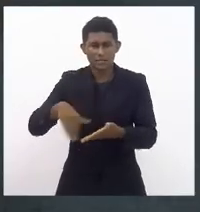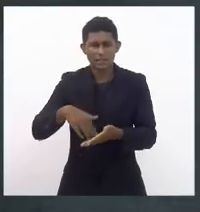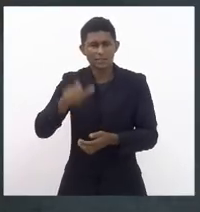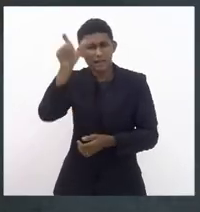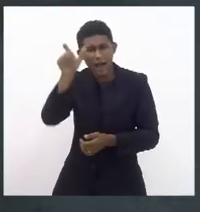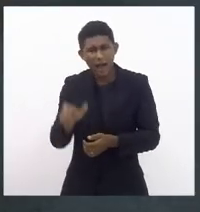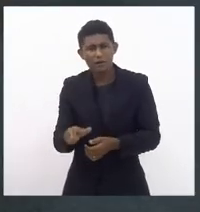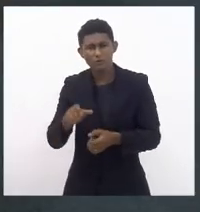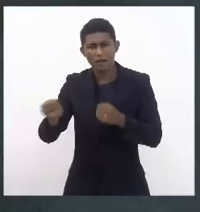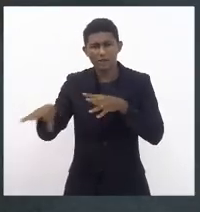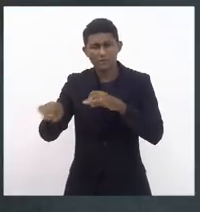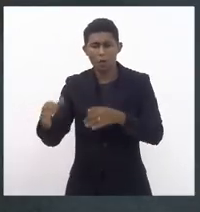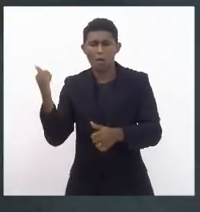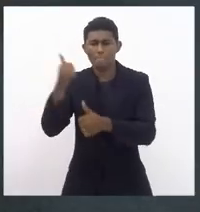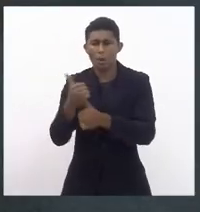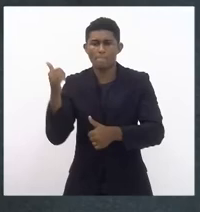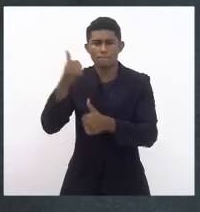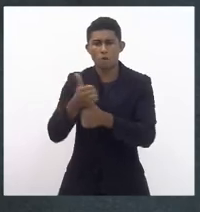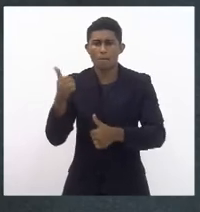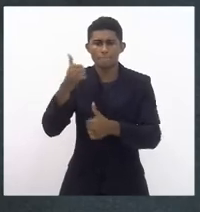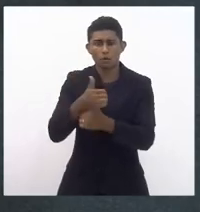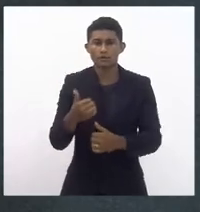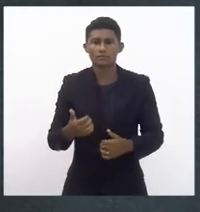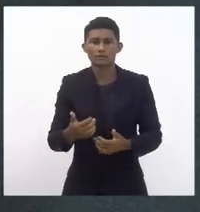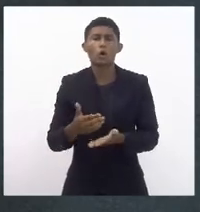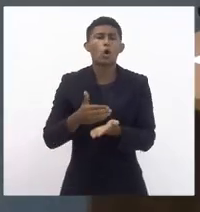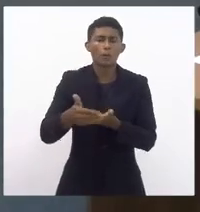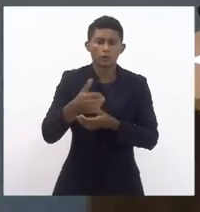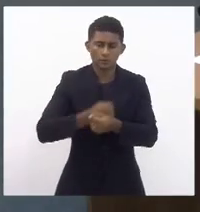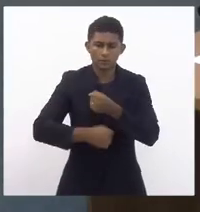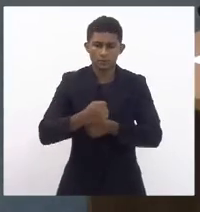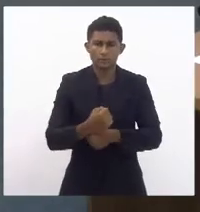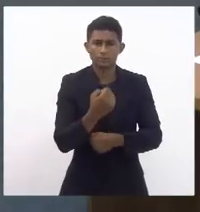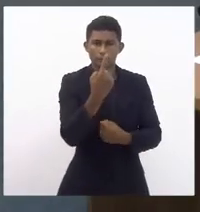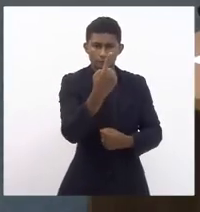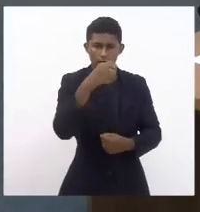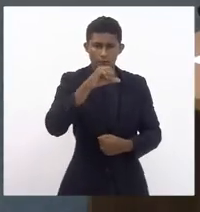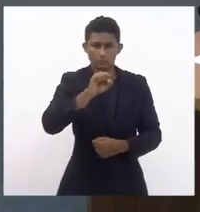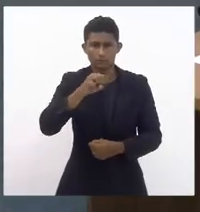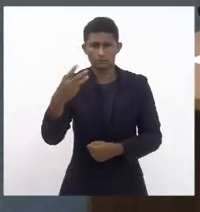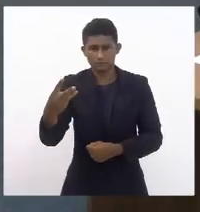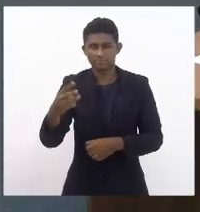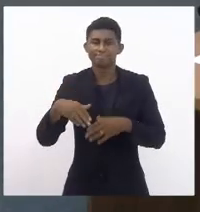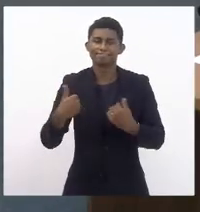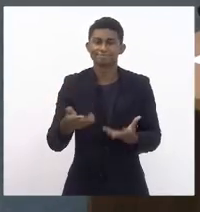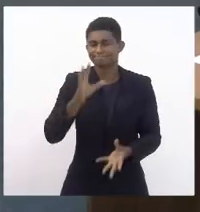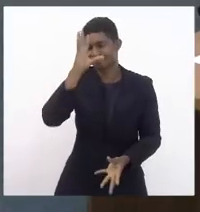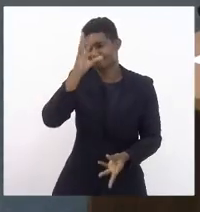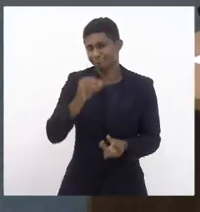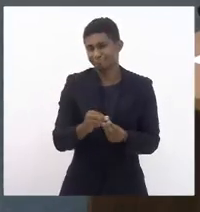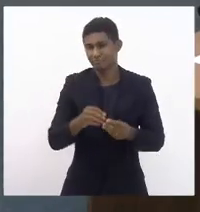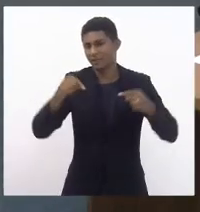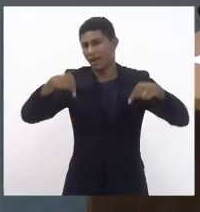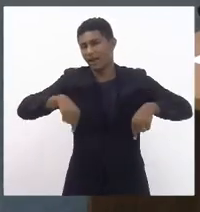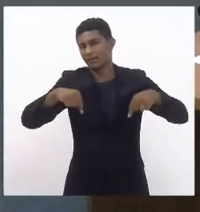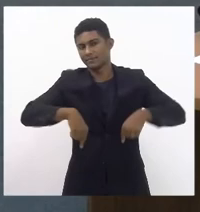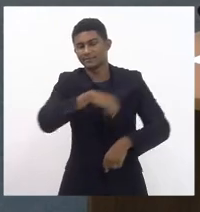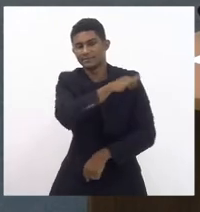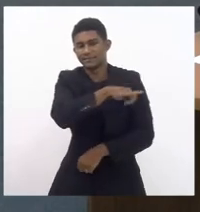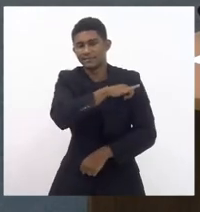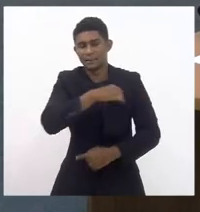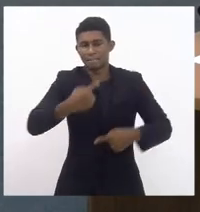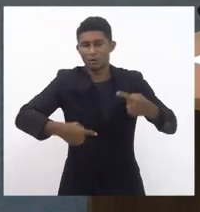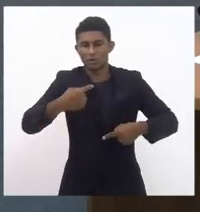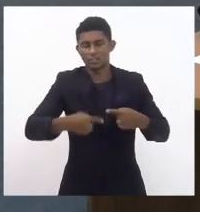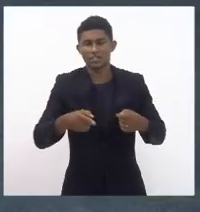isso dente 83 né a média de um por ano e isso acho que explica em parte se explica em parte a dificuldade termos